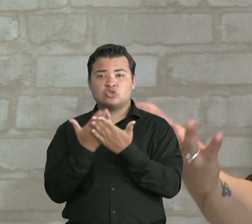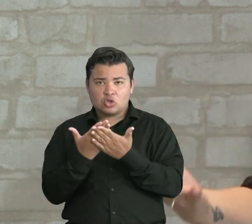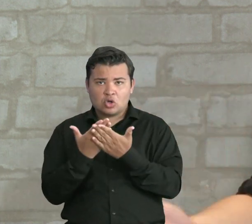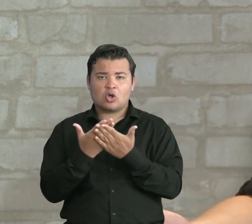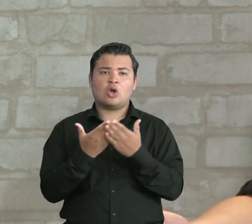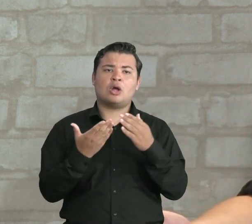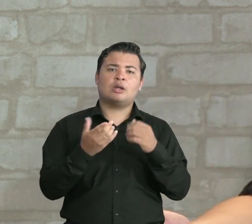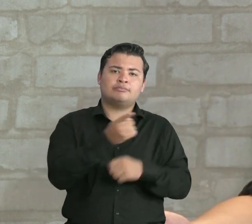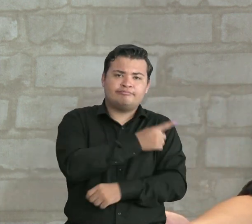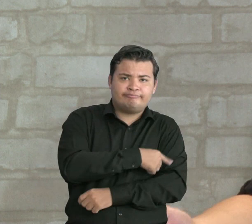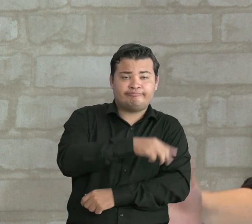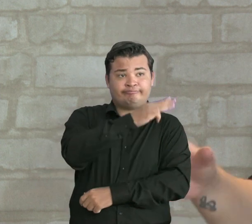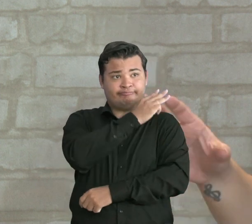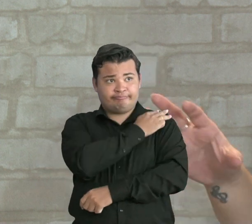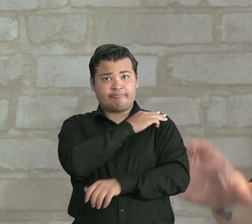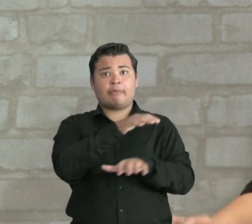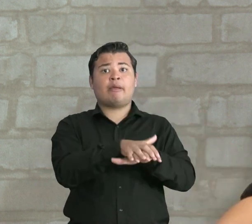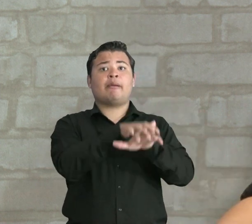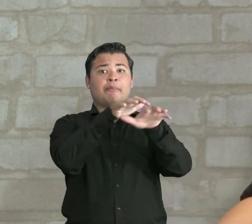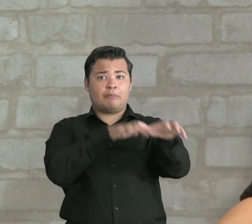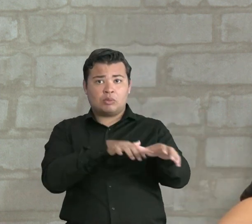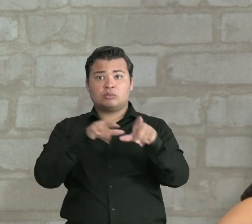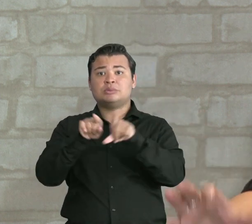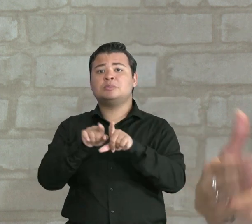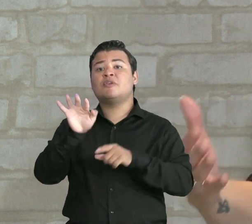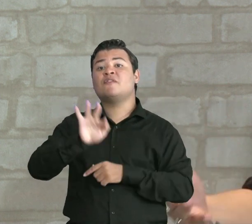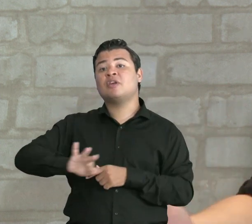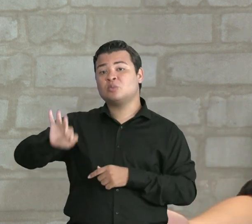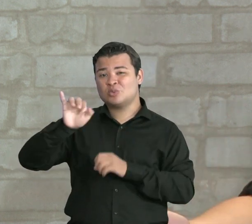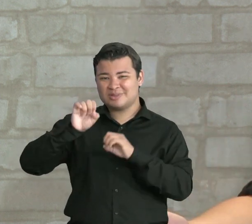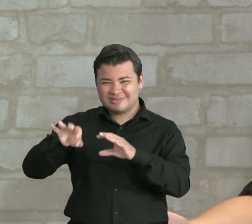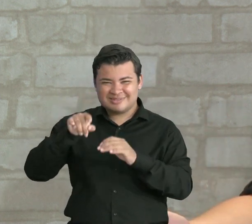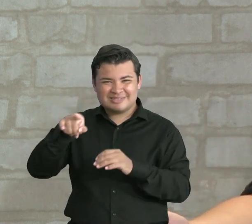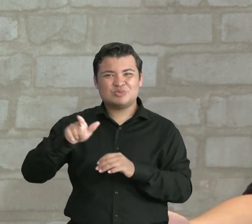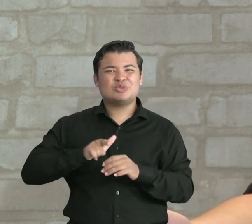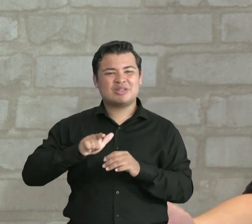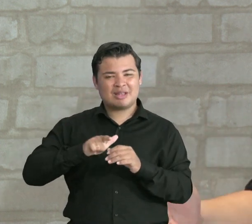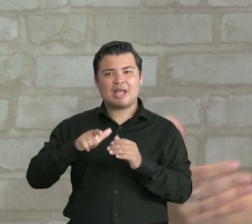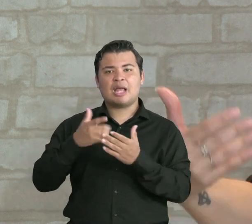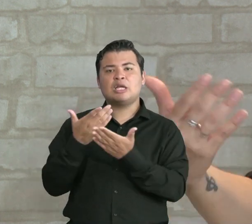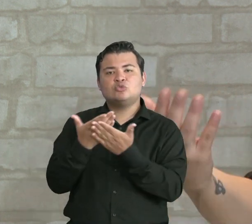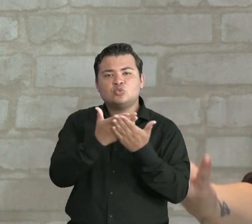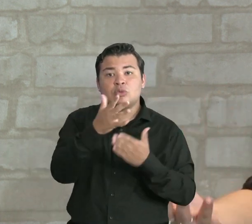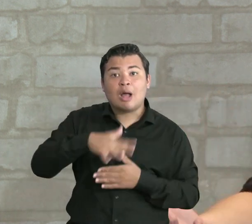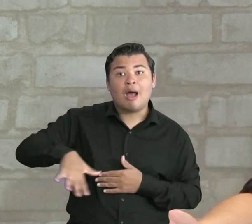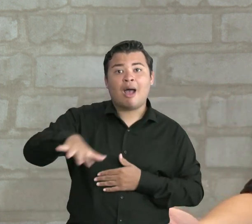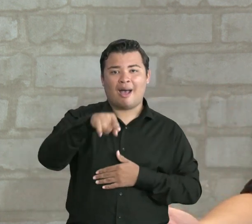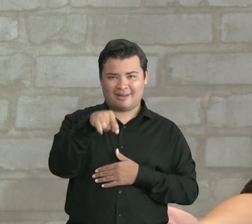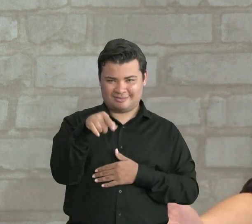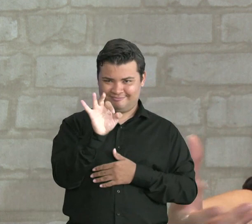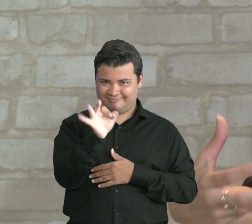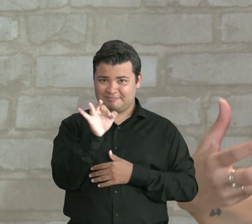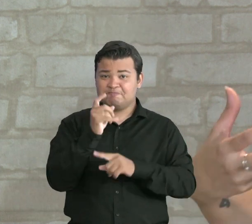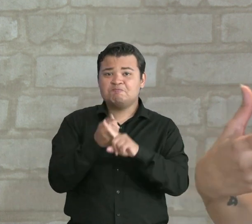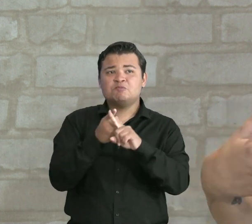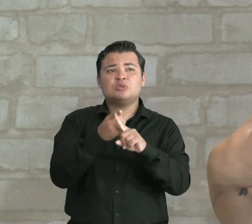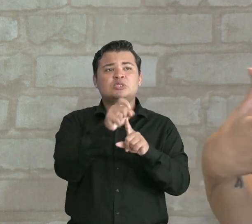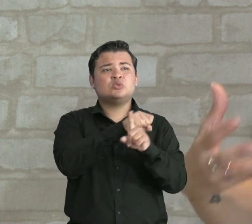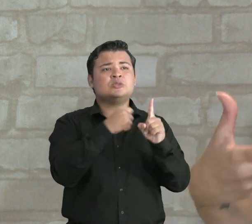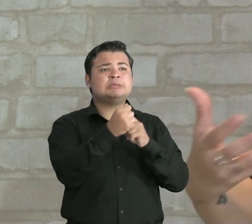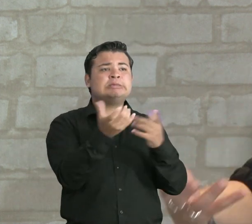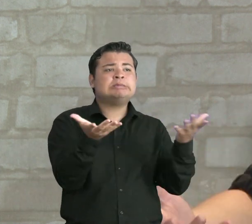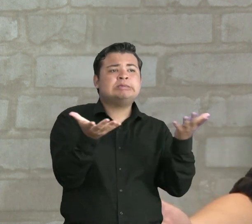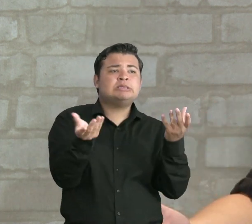básico, o ensino médio também, e a Faculdade de Educação tem pesquisado também sobre isso, né, para dar respostas para a sociedade sobre